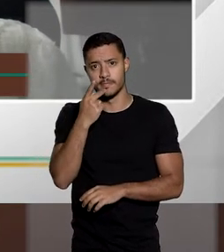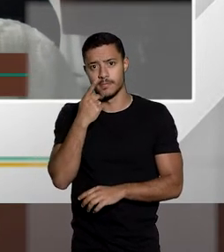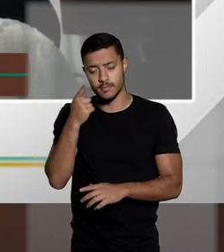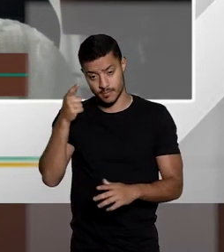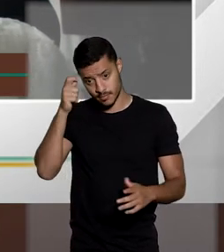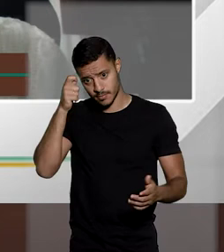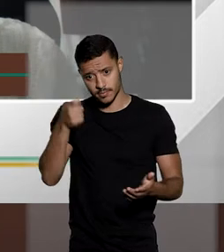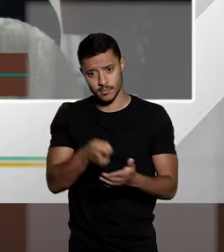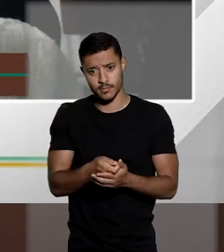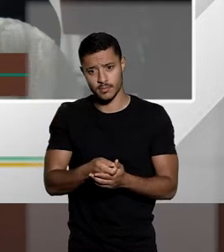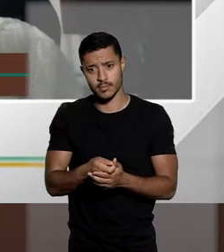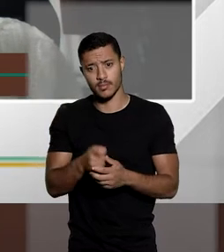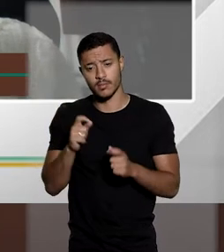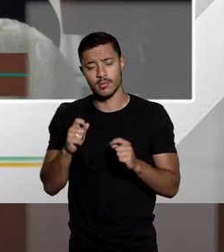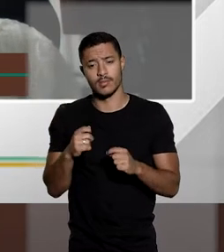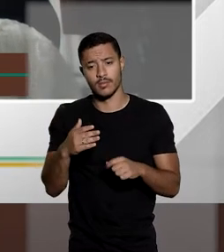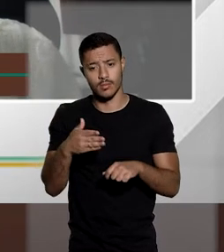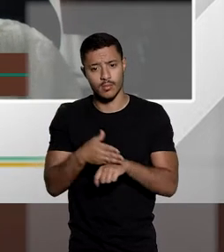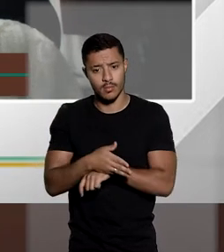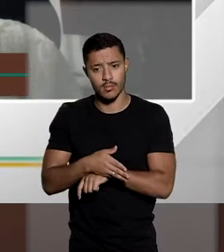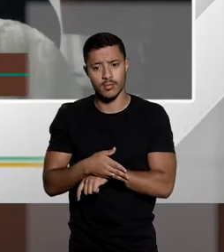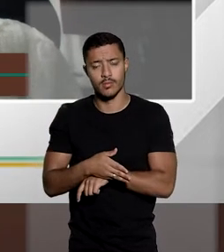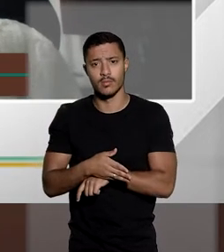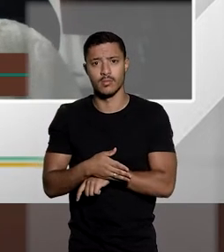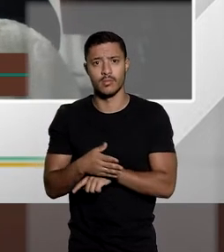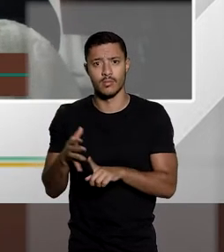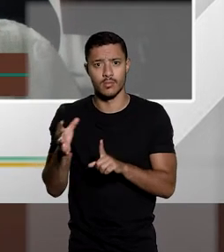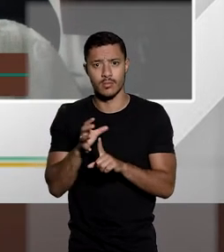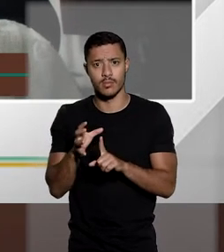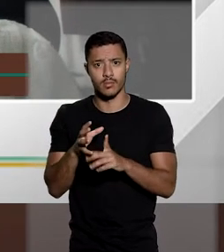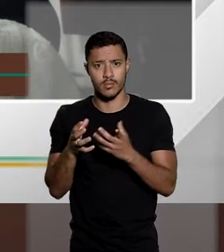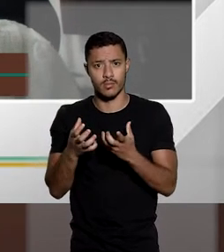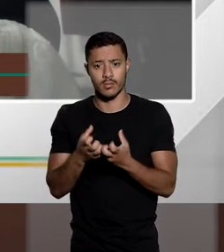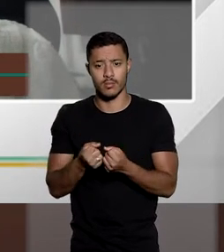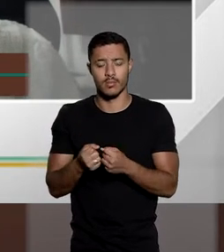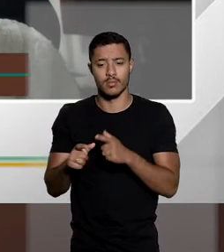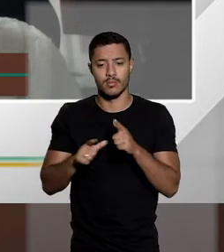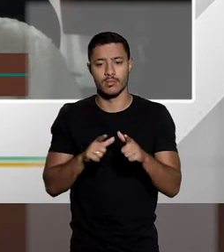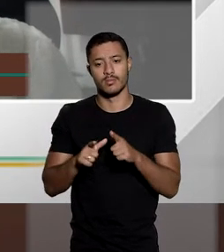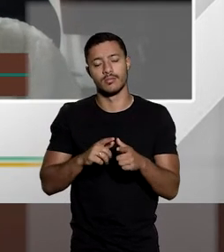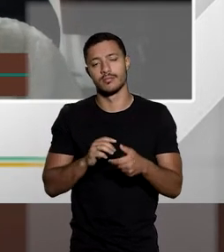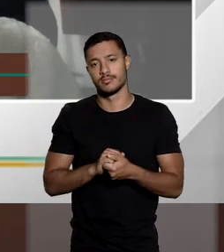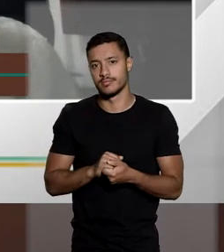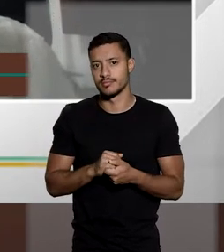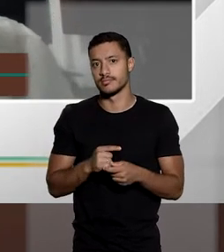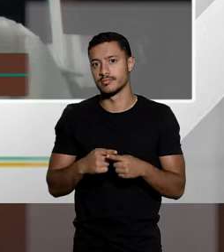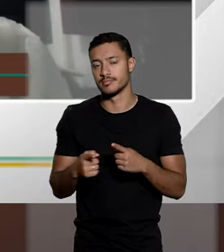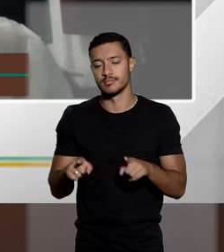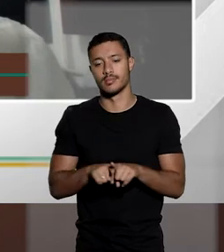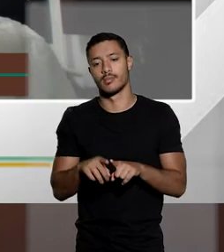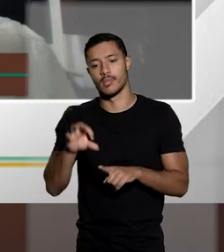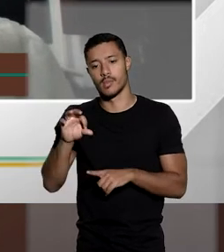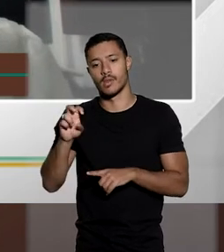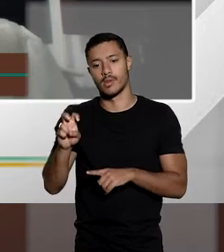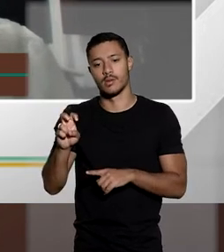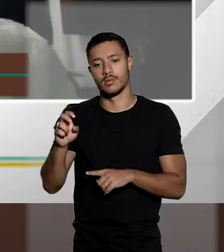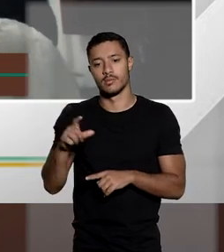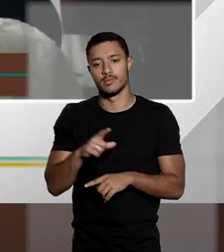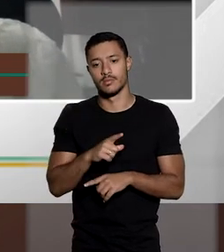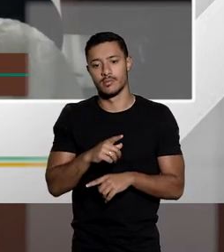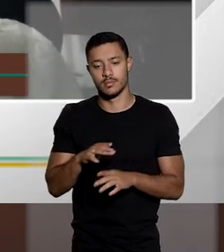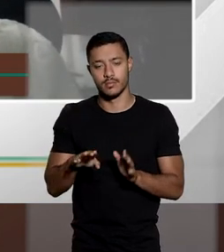se aplicava no que coubesse às concessões e permissões de serviço público. Mas daí, em 95, veio a